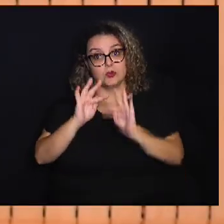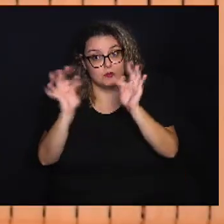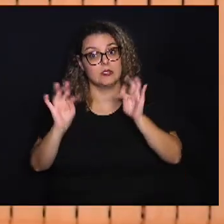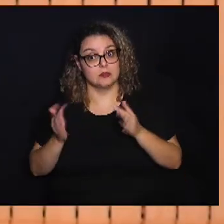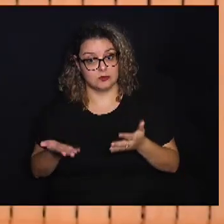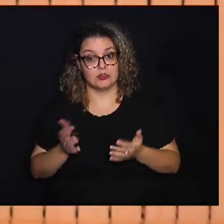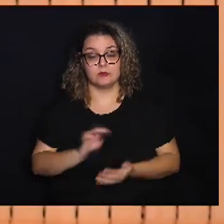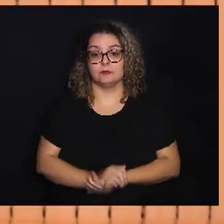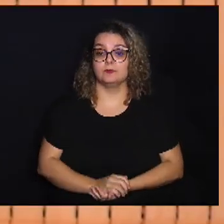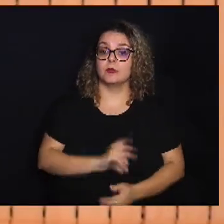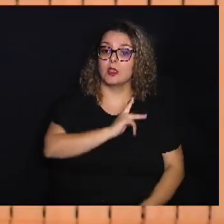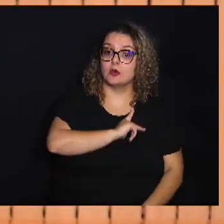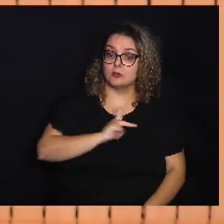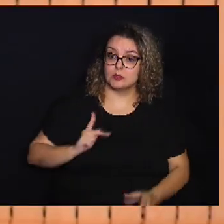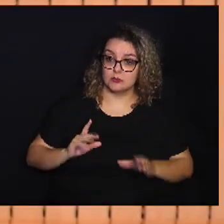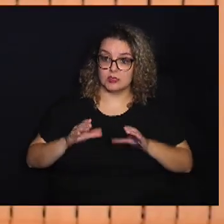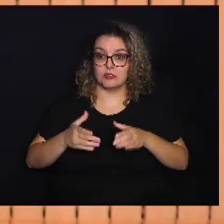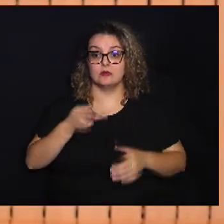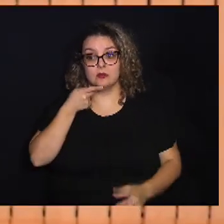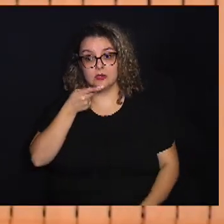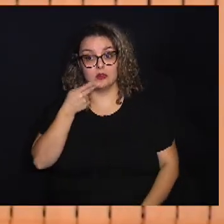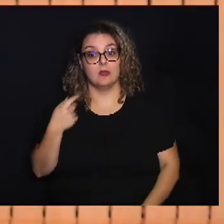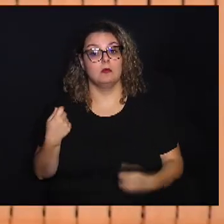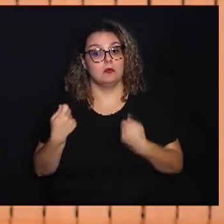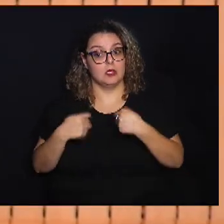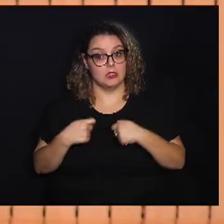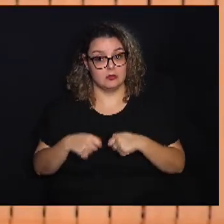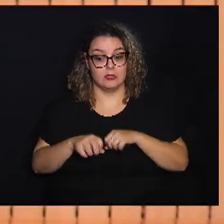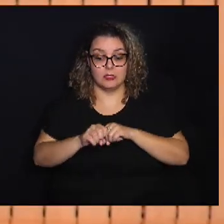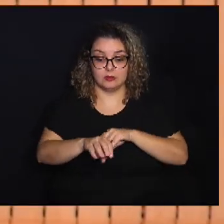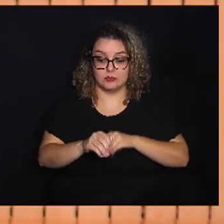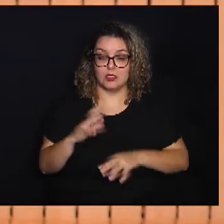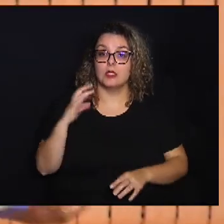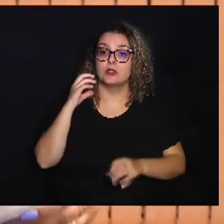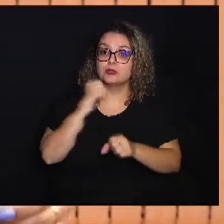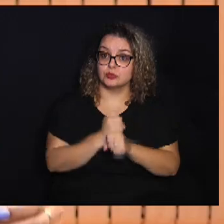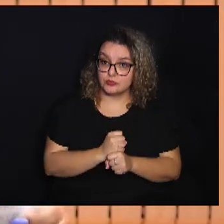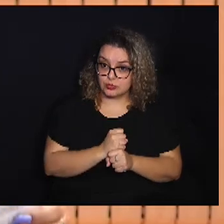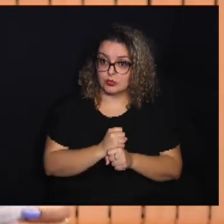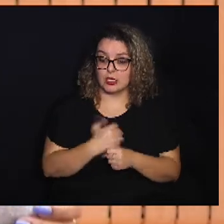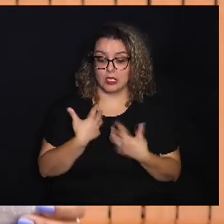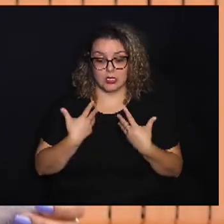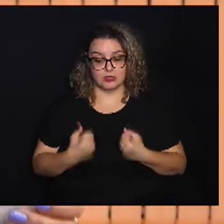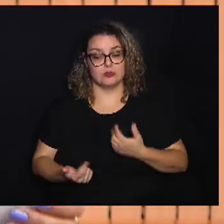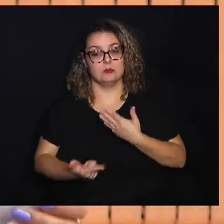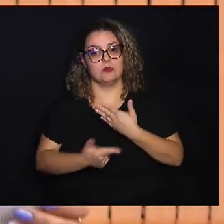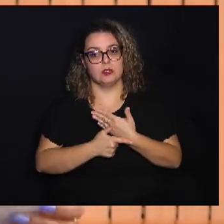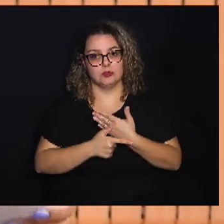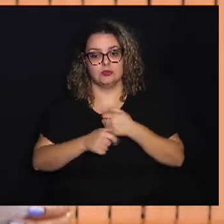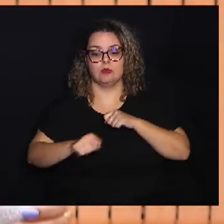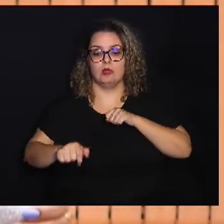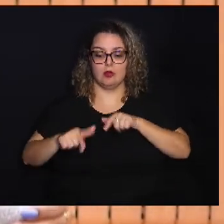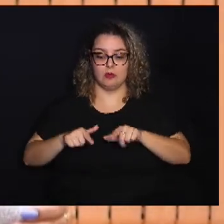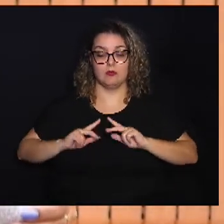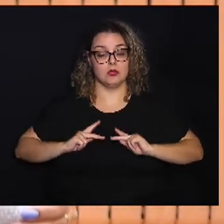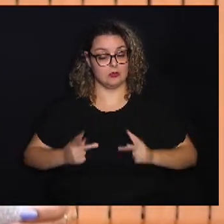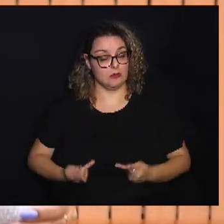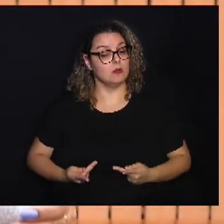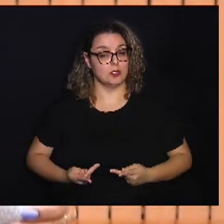A presidente da comissão ressaltou a necessidade da educação integral assumir o seu papel de formação humana